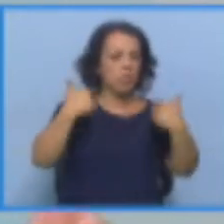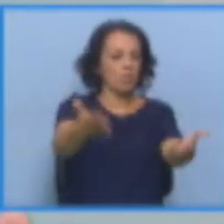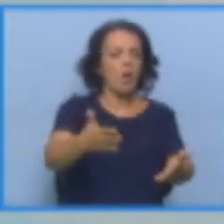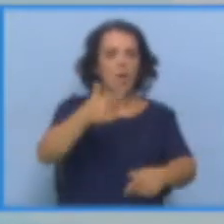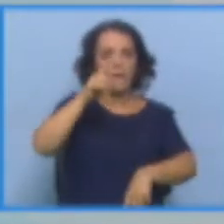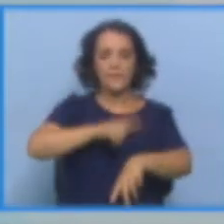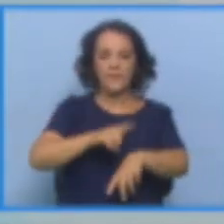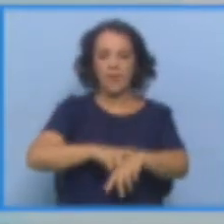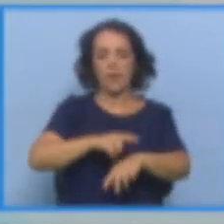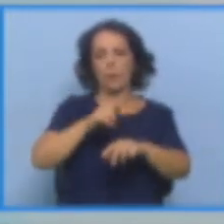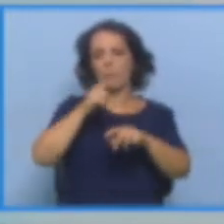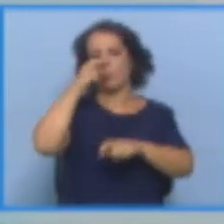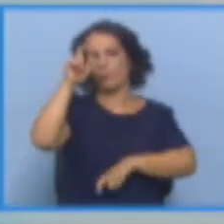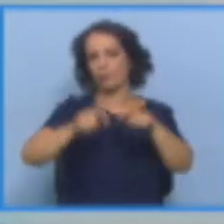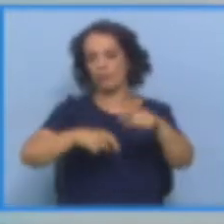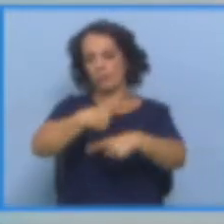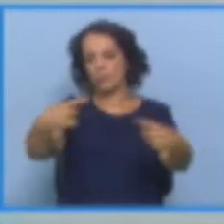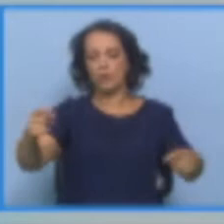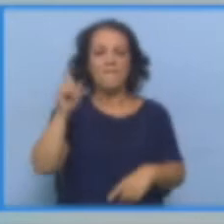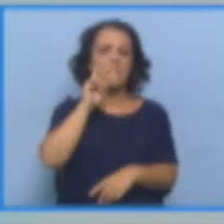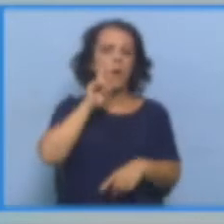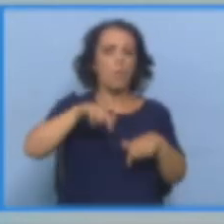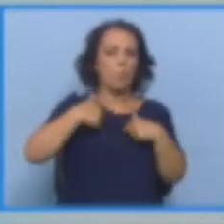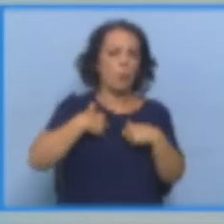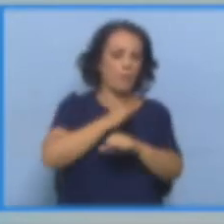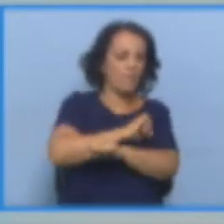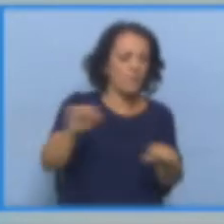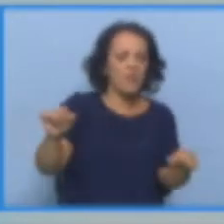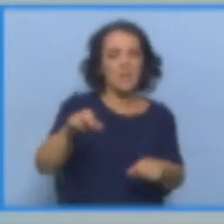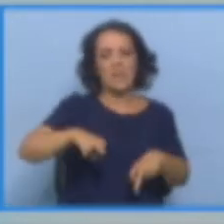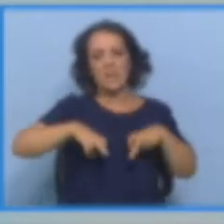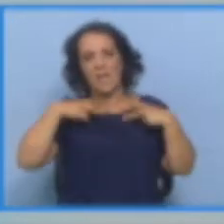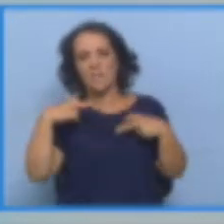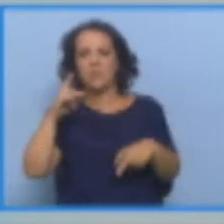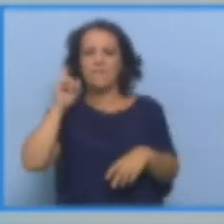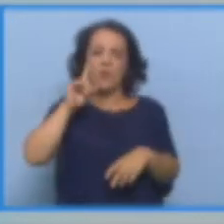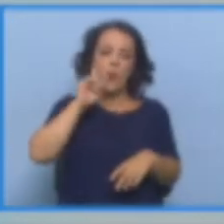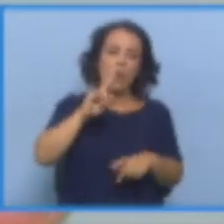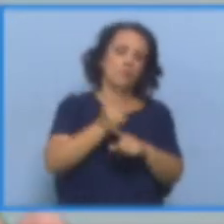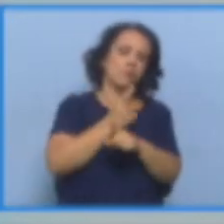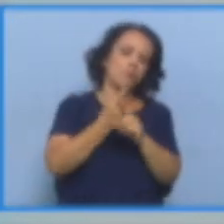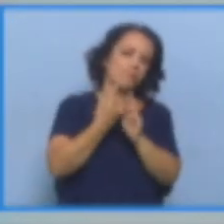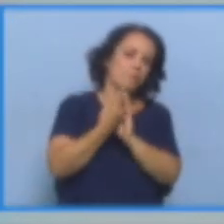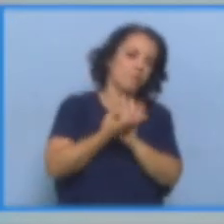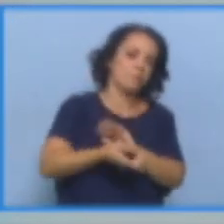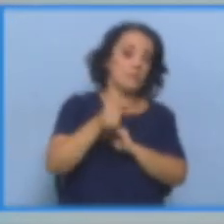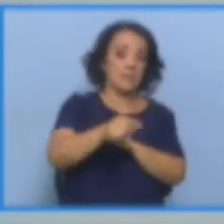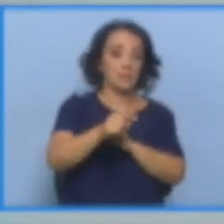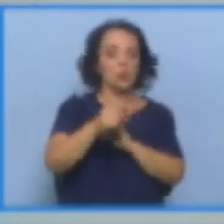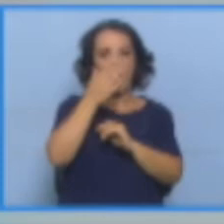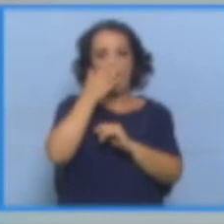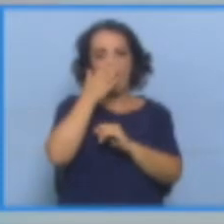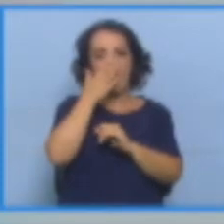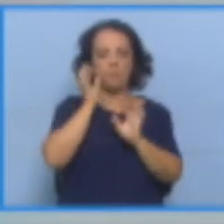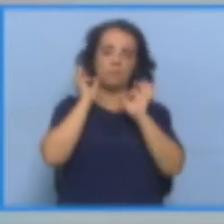tempo, os seus valores, as suas riquezas, não é? Os seus dons. Isso tem que ser inequivocamente sublinhado como bom. Mas